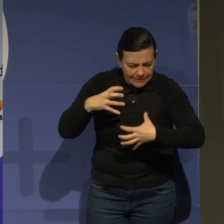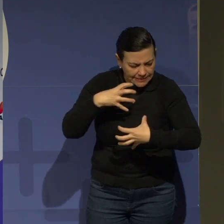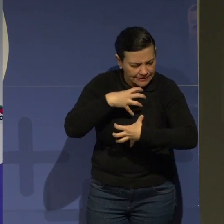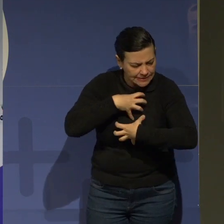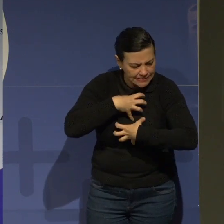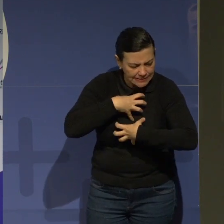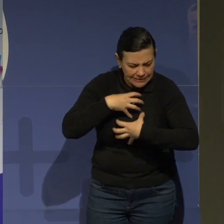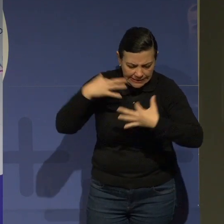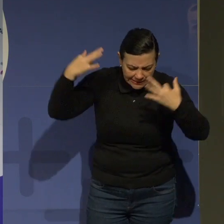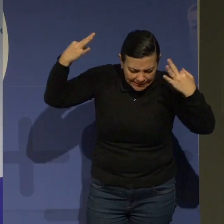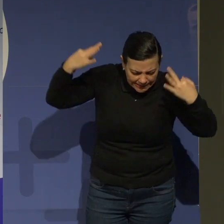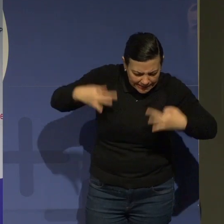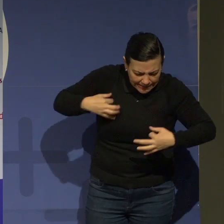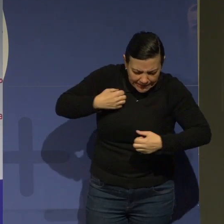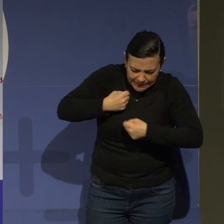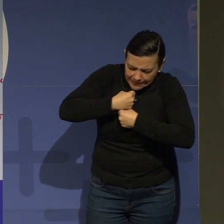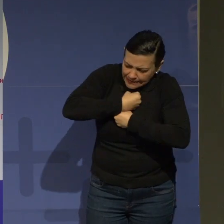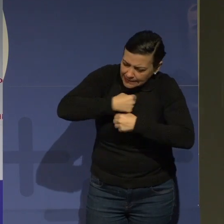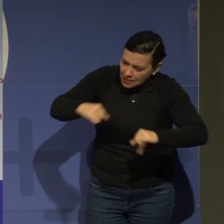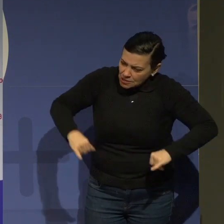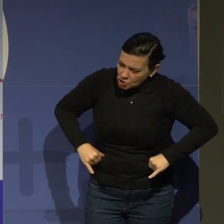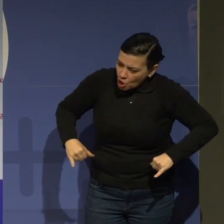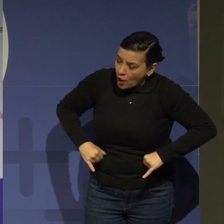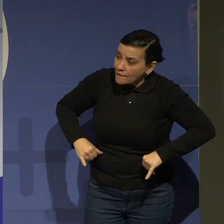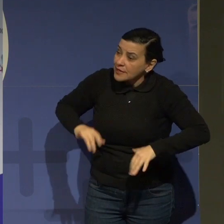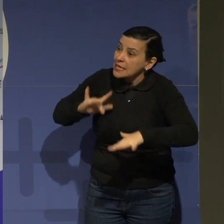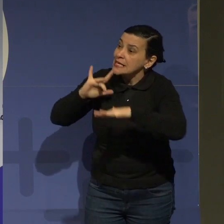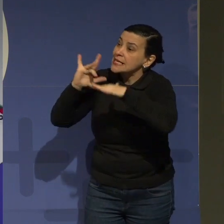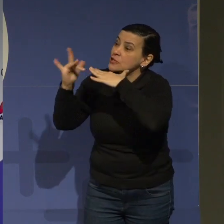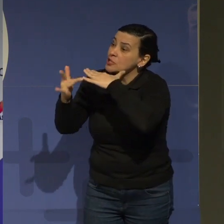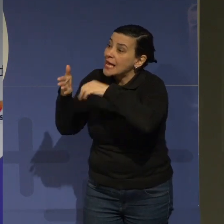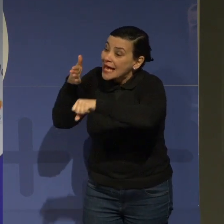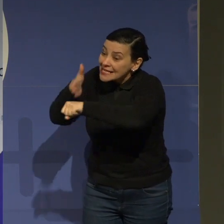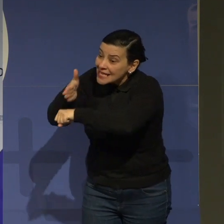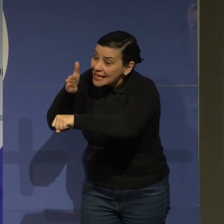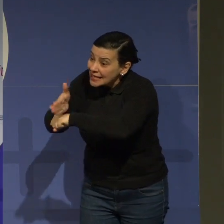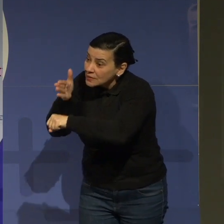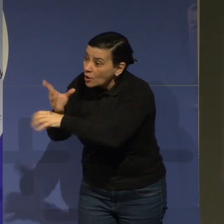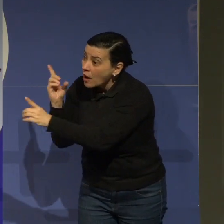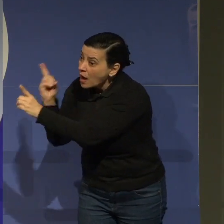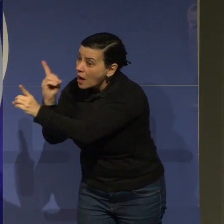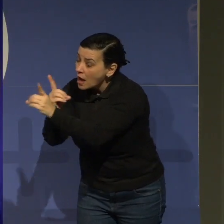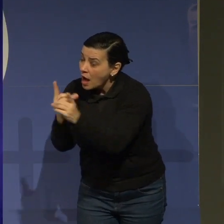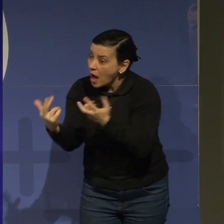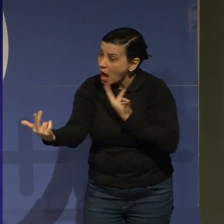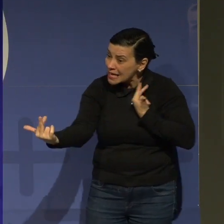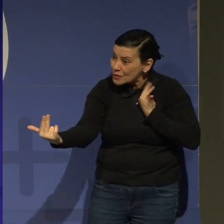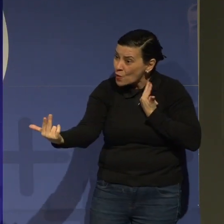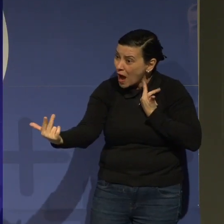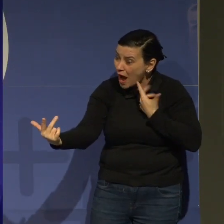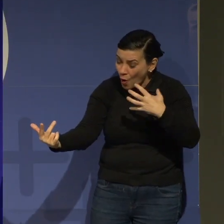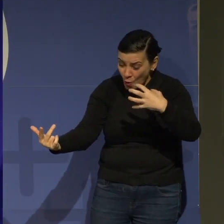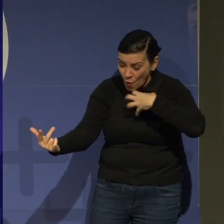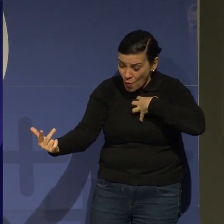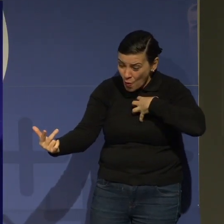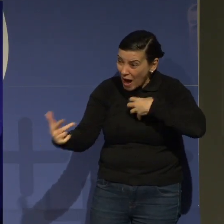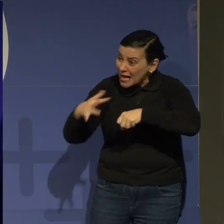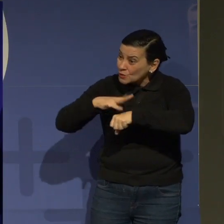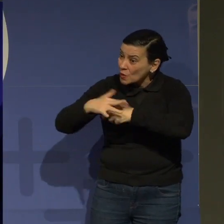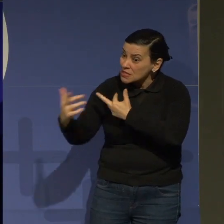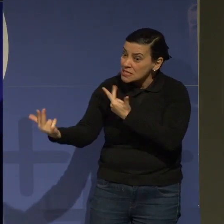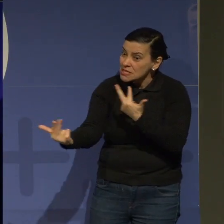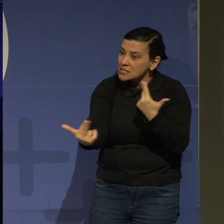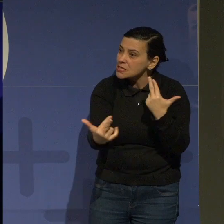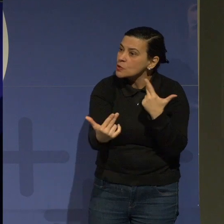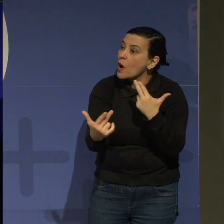pessoas conectadas em rede que têm a mesma doença, então elas compartilham nas redes sociais, acabam